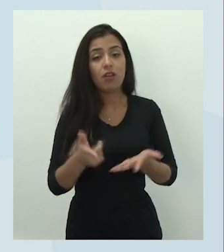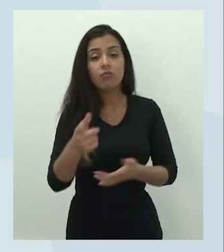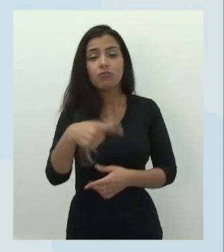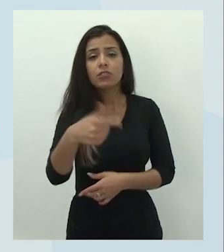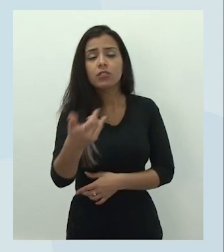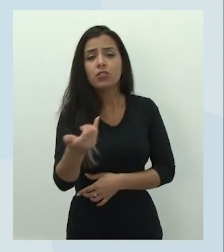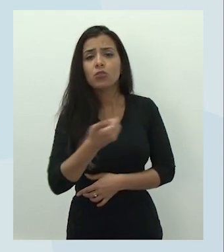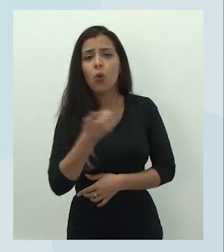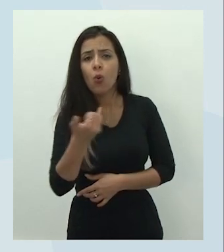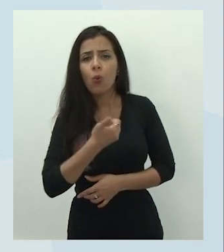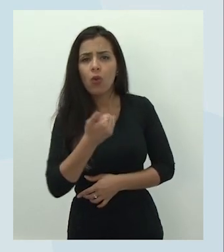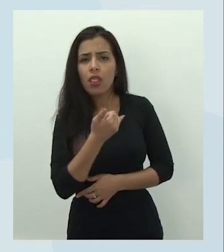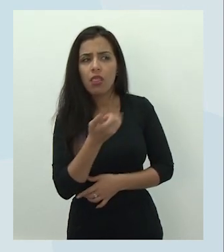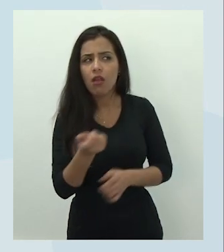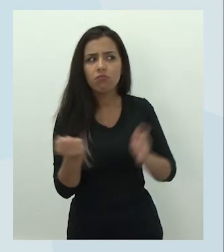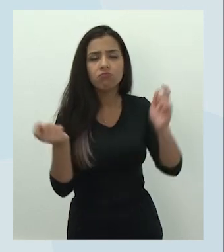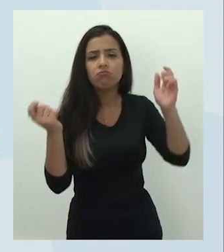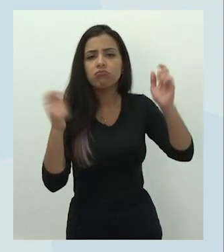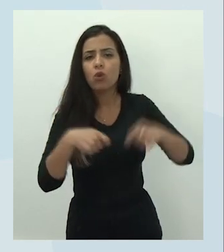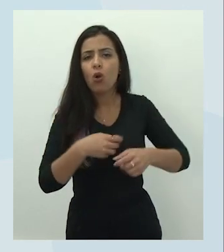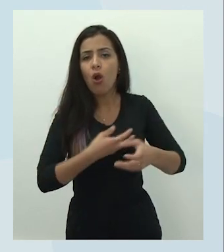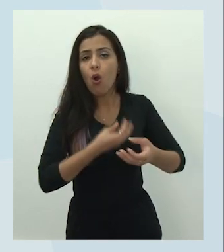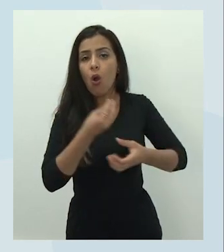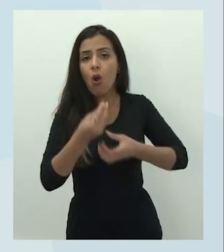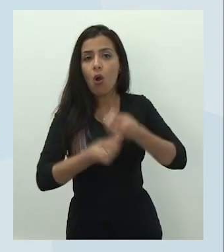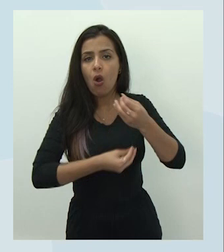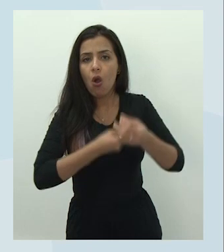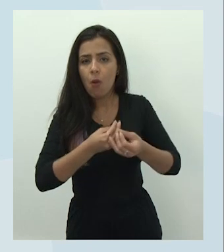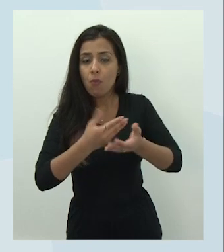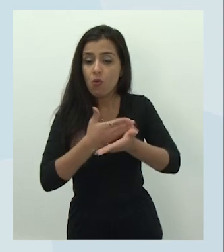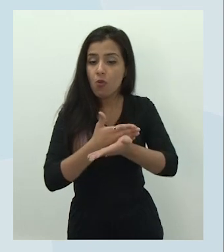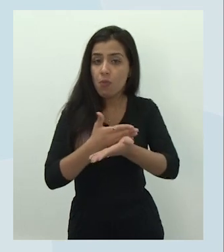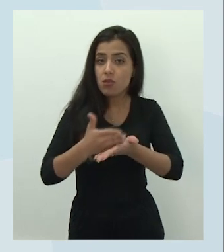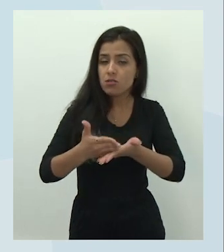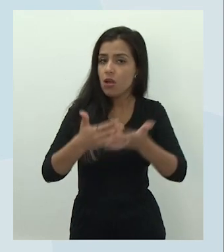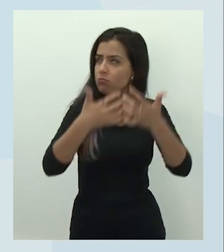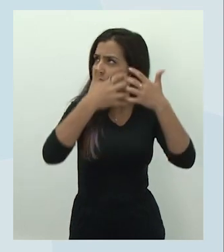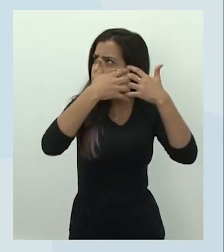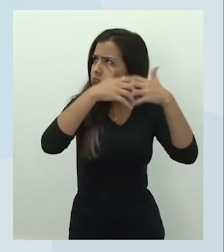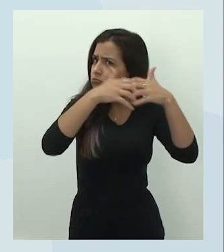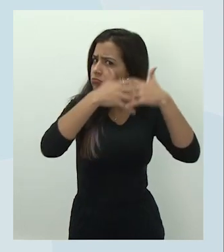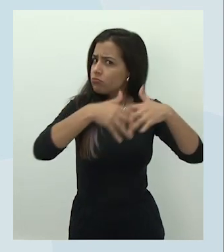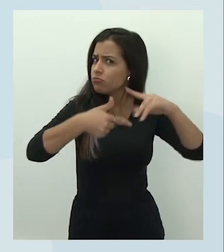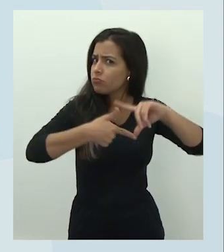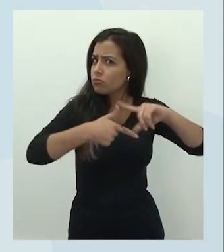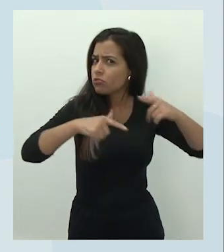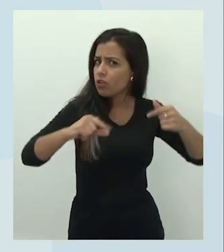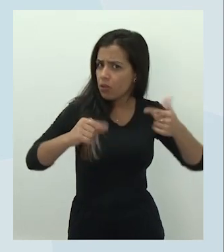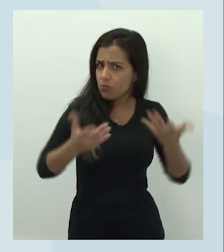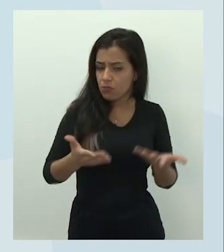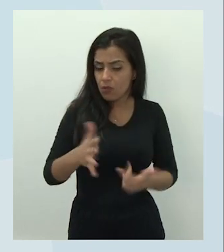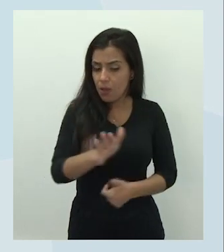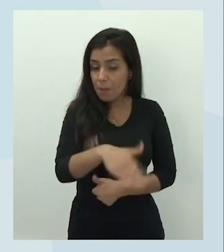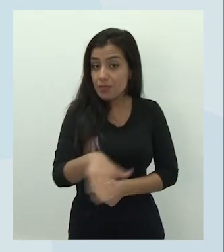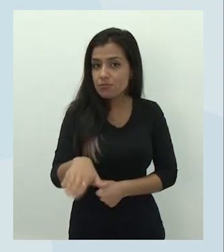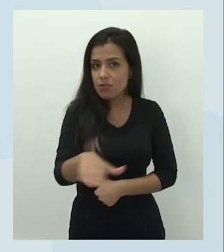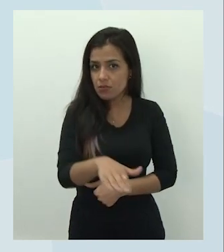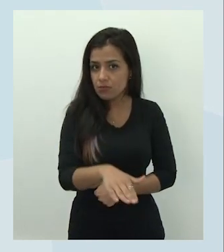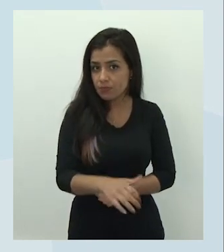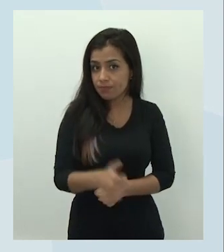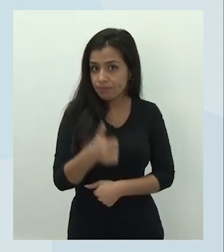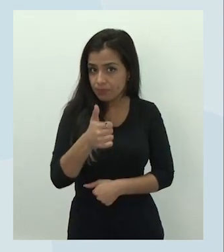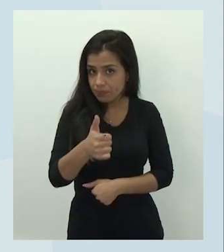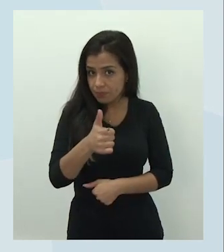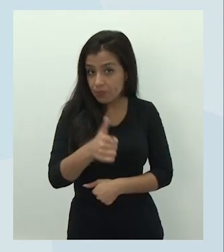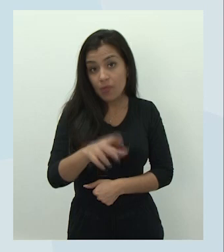como podemos iniciar o desenvolvimento do pensamento algébrico com as crianças do primeiro ano. E para isso, a gente tem que